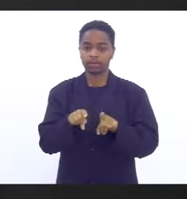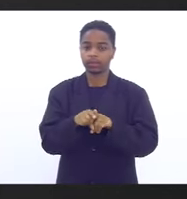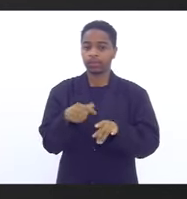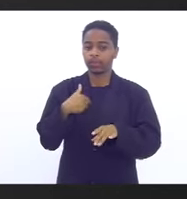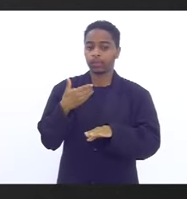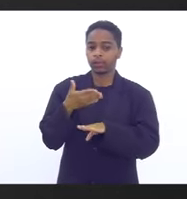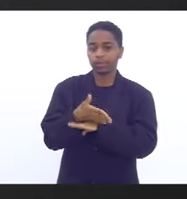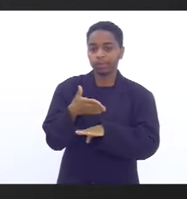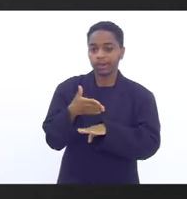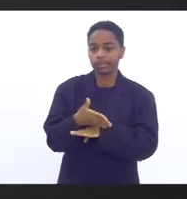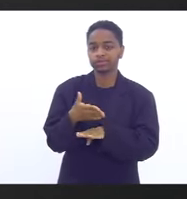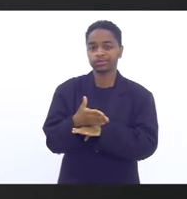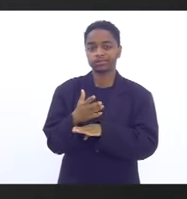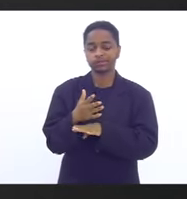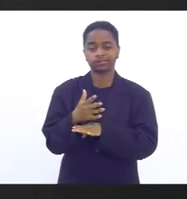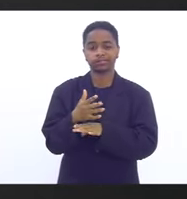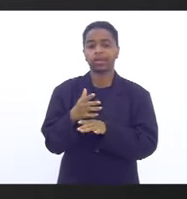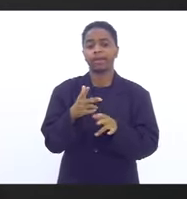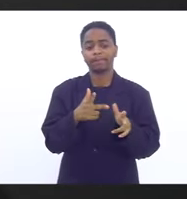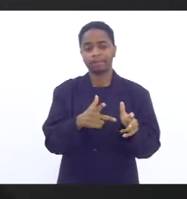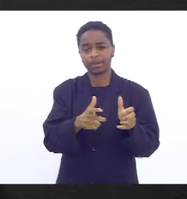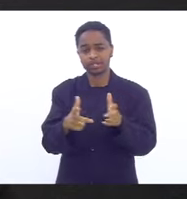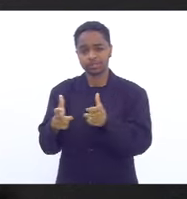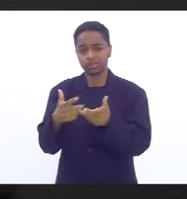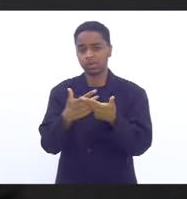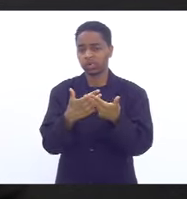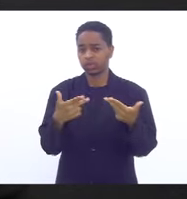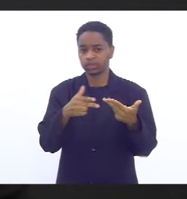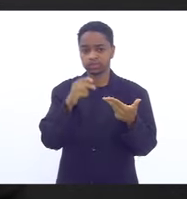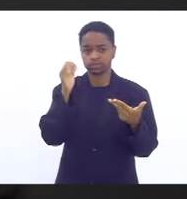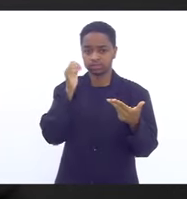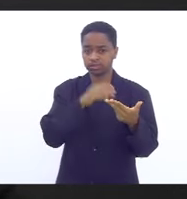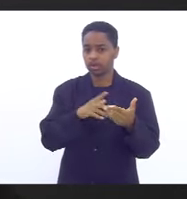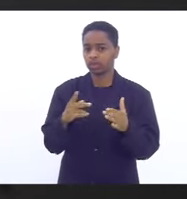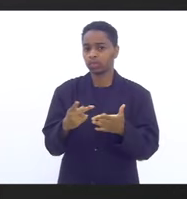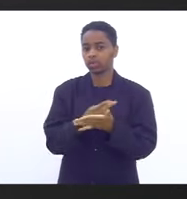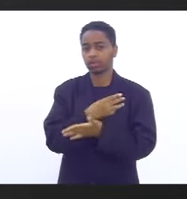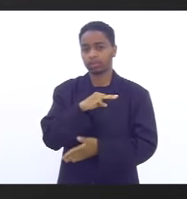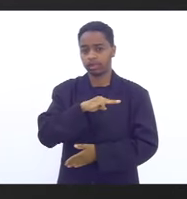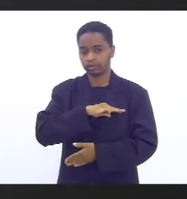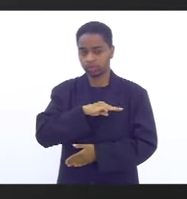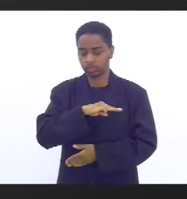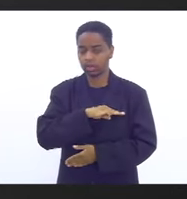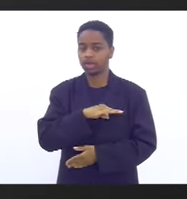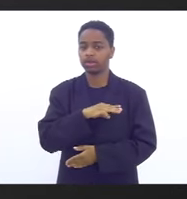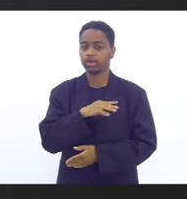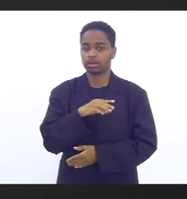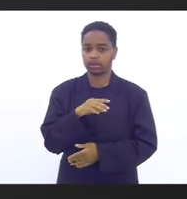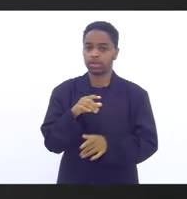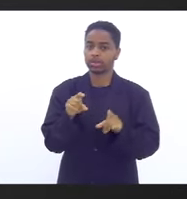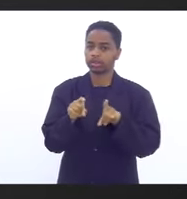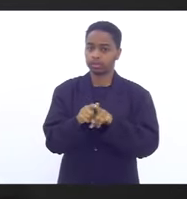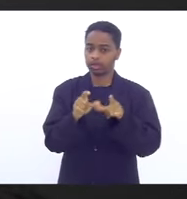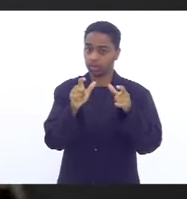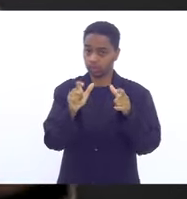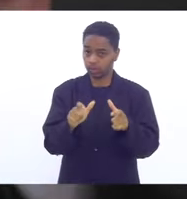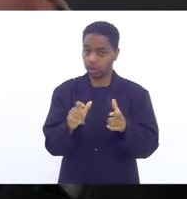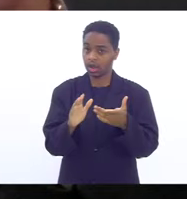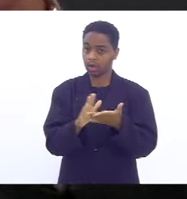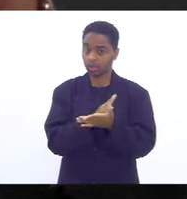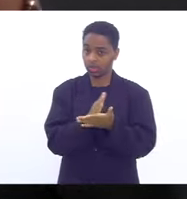constrangimento diverso, em Madureira, onde a Light causou alguns constrangimentos em locais que ficaram